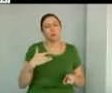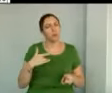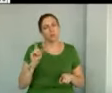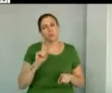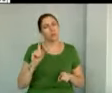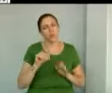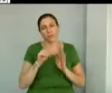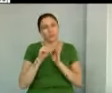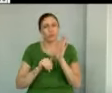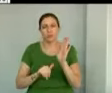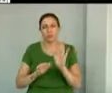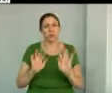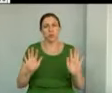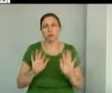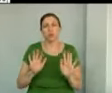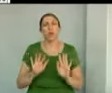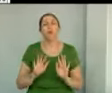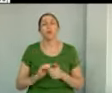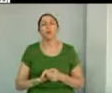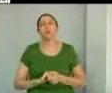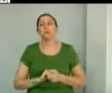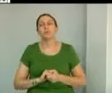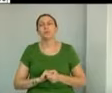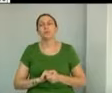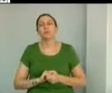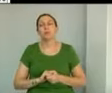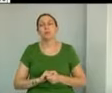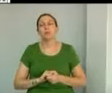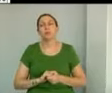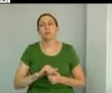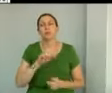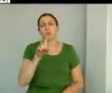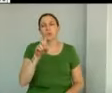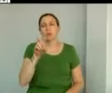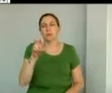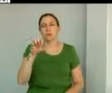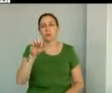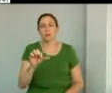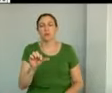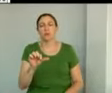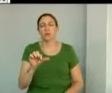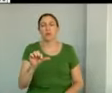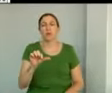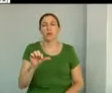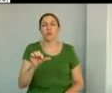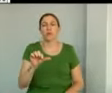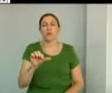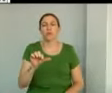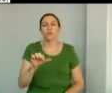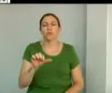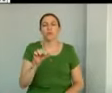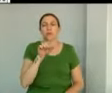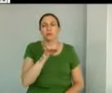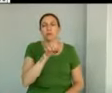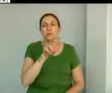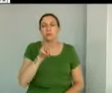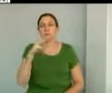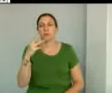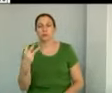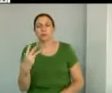muitas vezes até gastando mais do que o valor previsto. Então, 159, 123, vejam que as duas